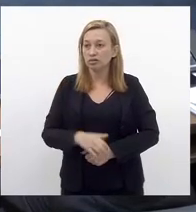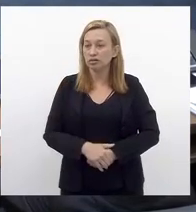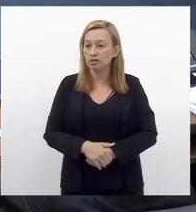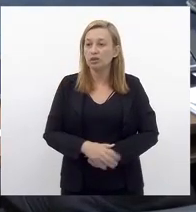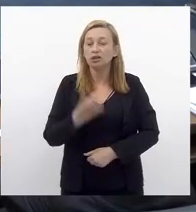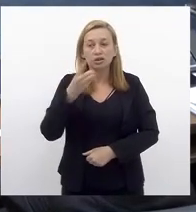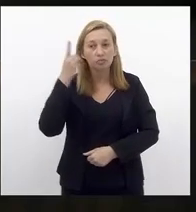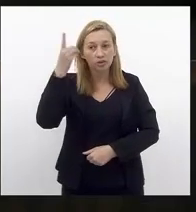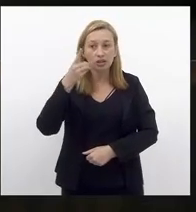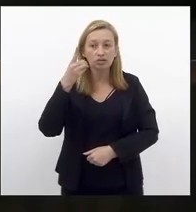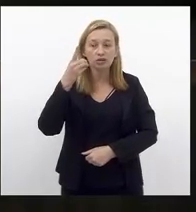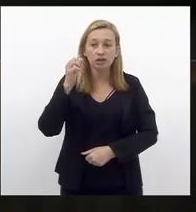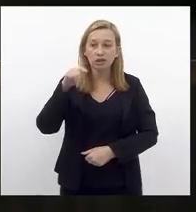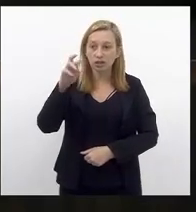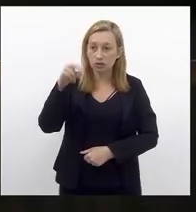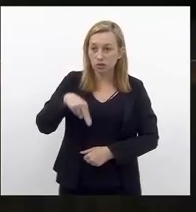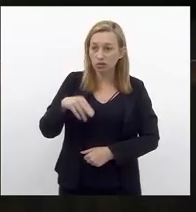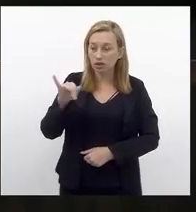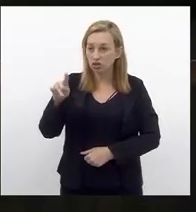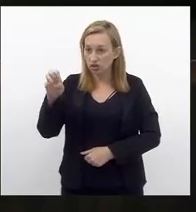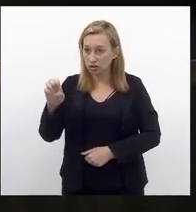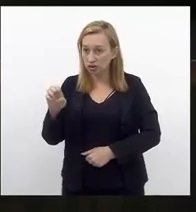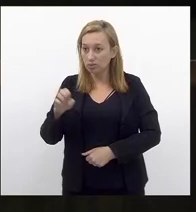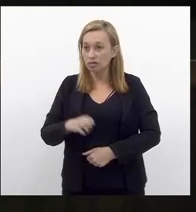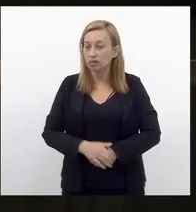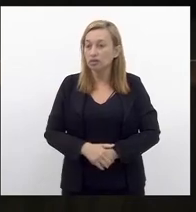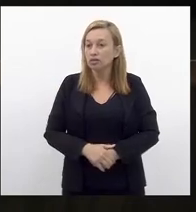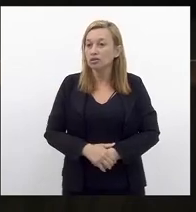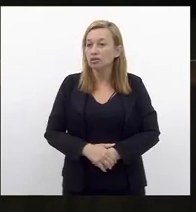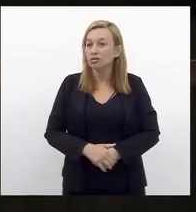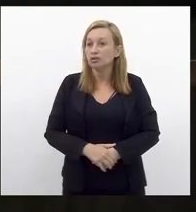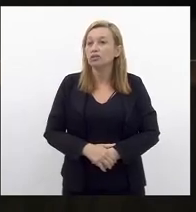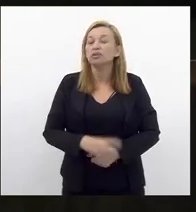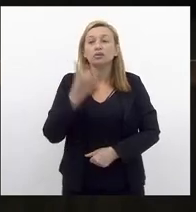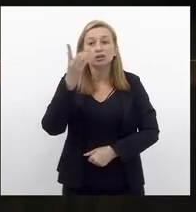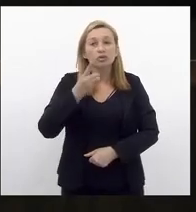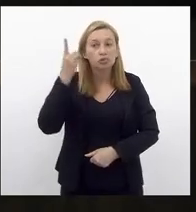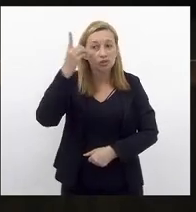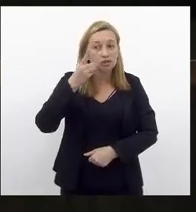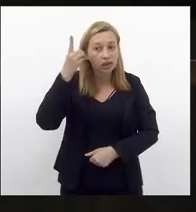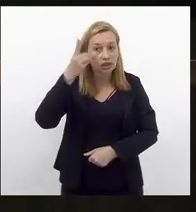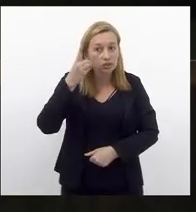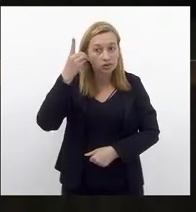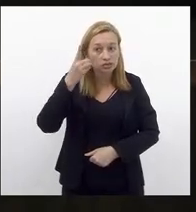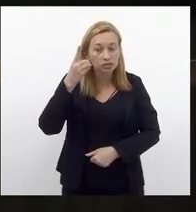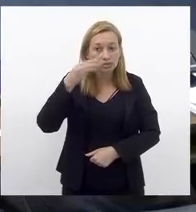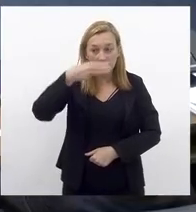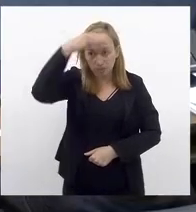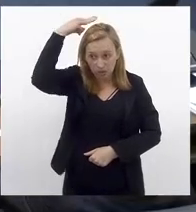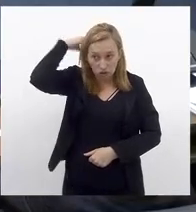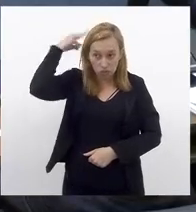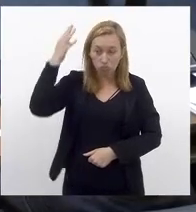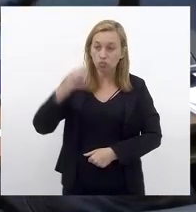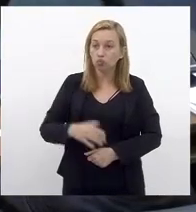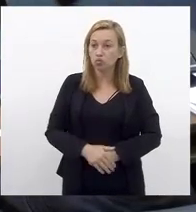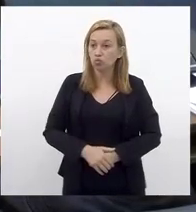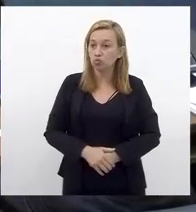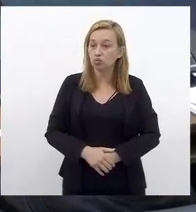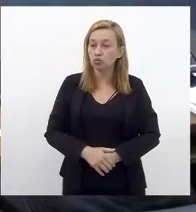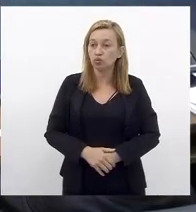Ah tá do Anderson Alexandre o deputado Márcio Pacheco